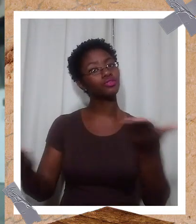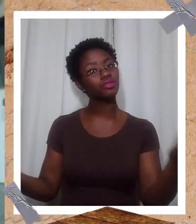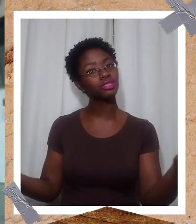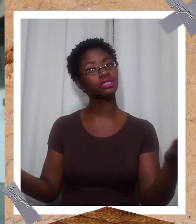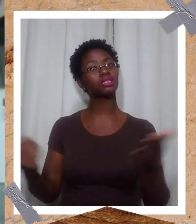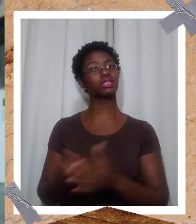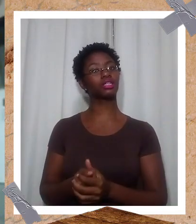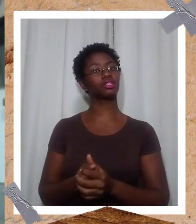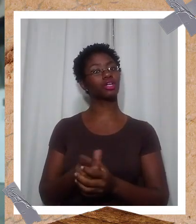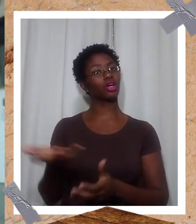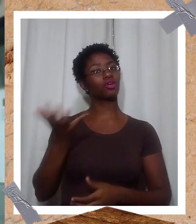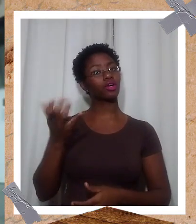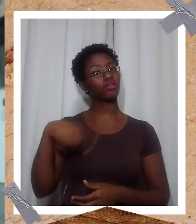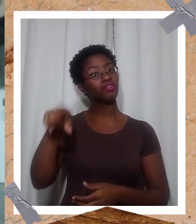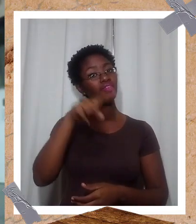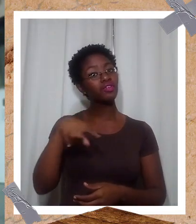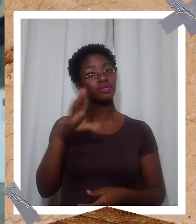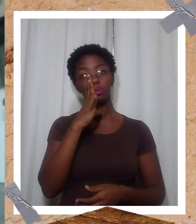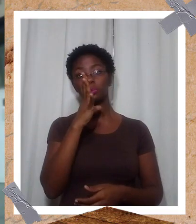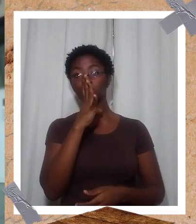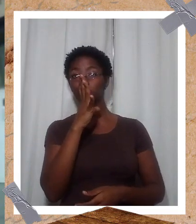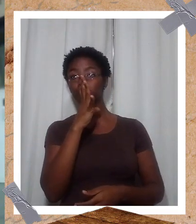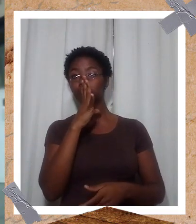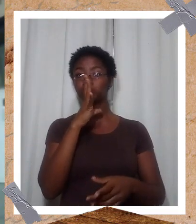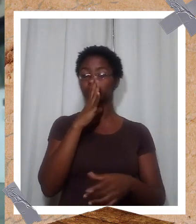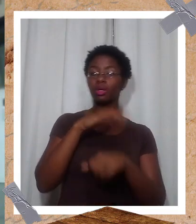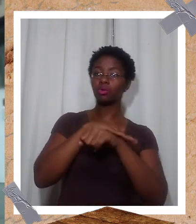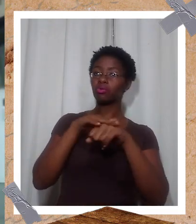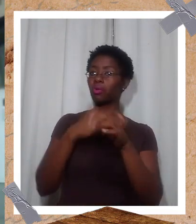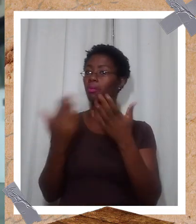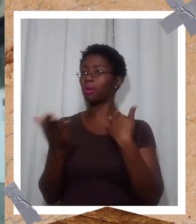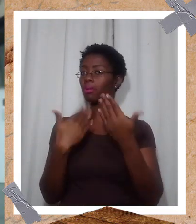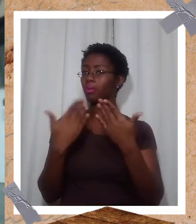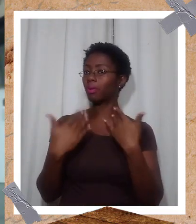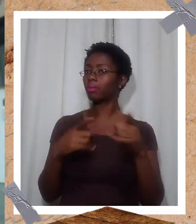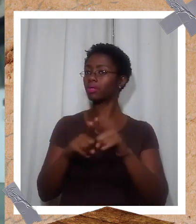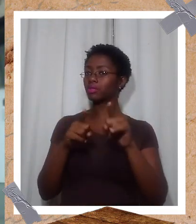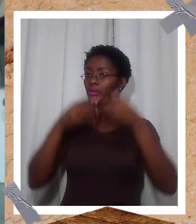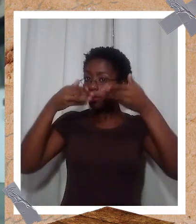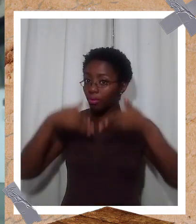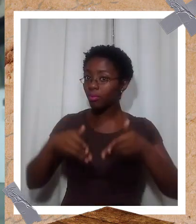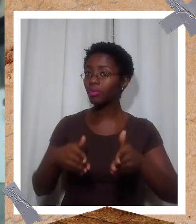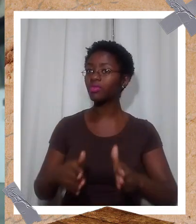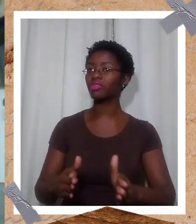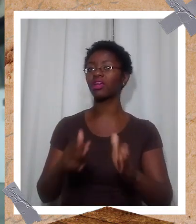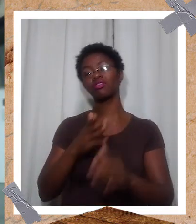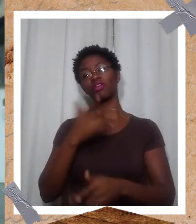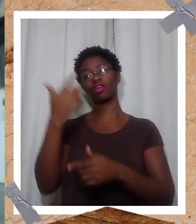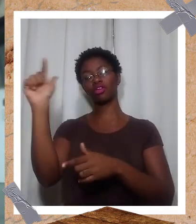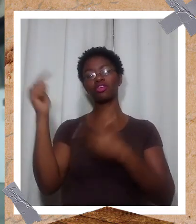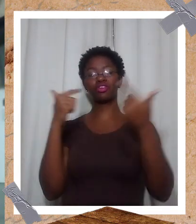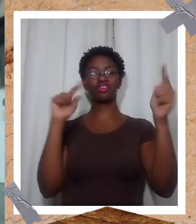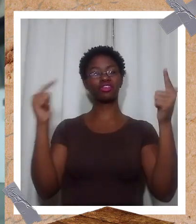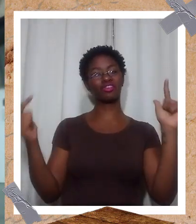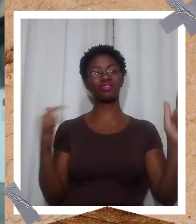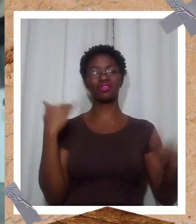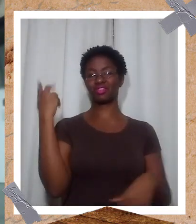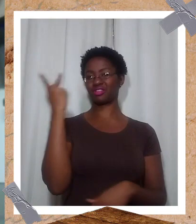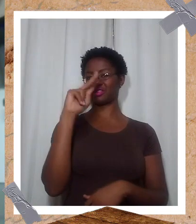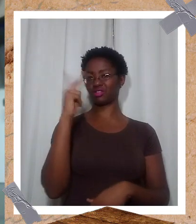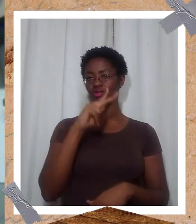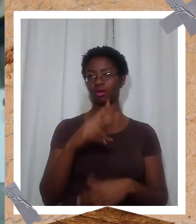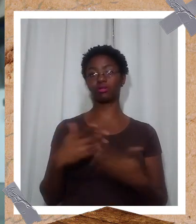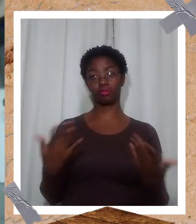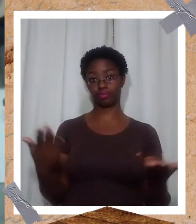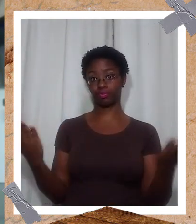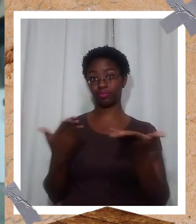que vocês apreciem o diálogo, apreciem esse momento de mergulhar em outras trajetórias. Hoje de manhã,